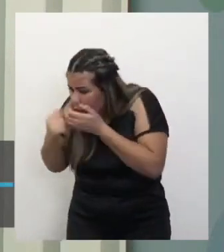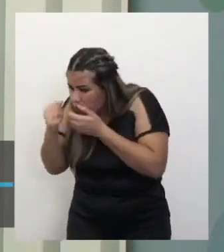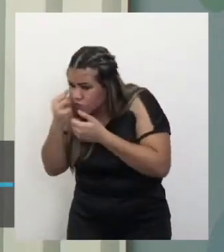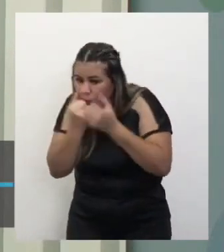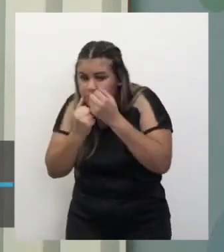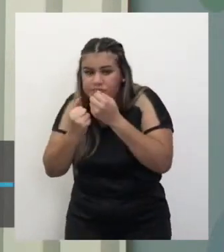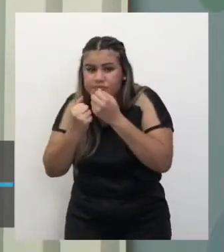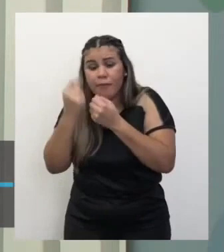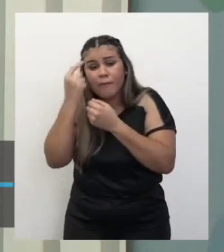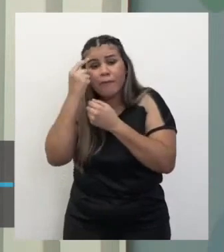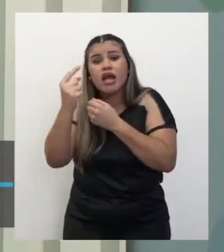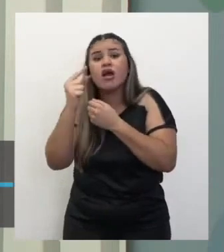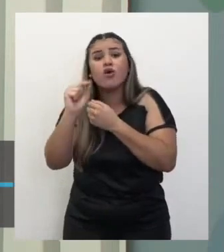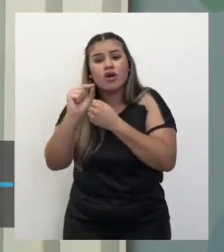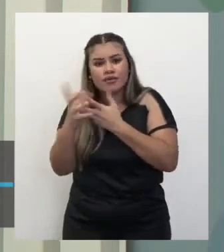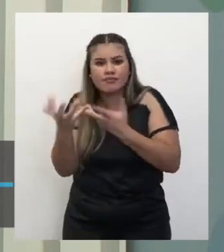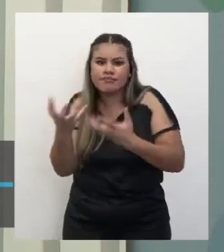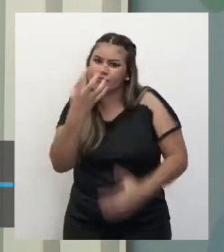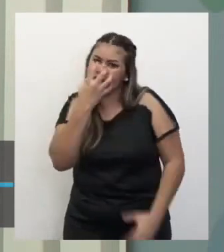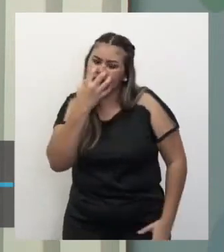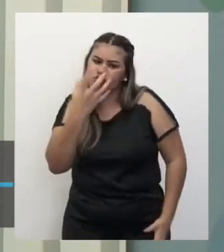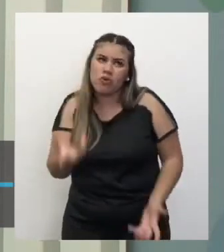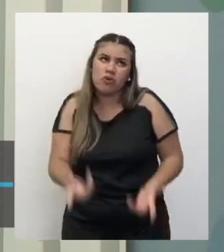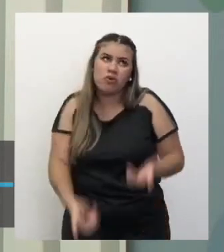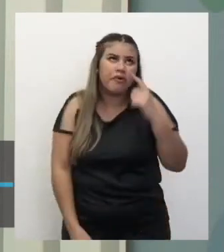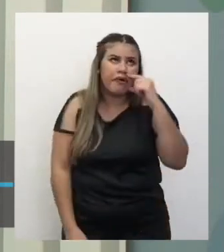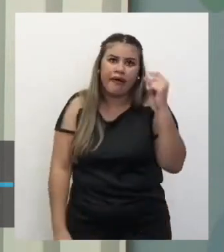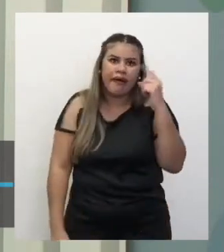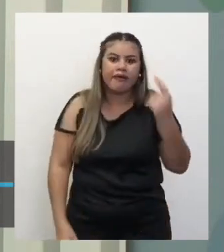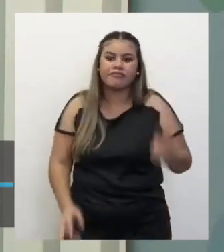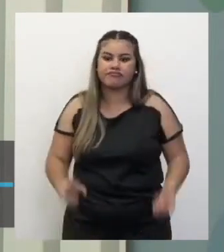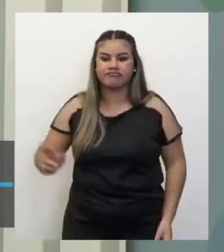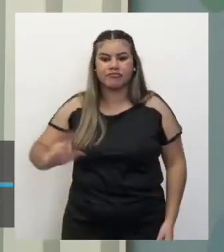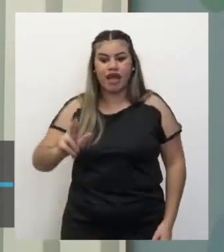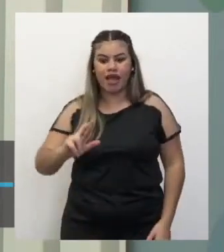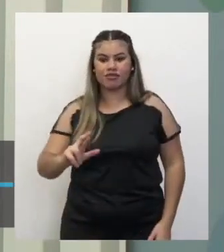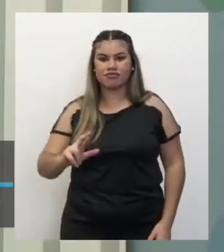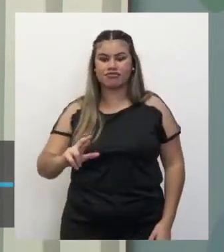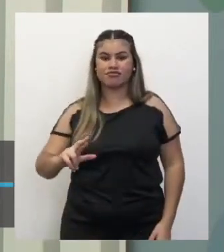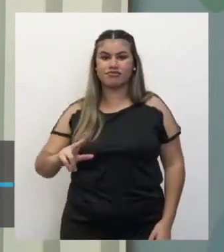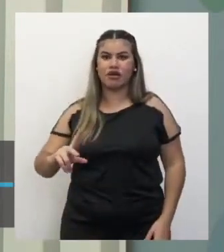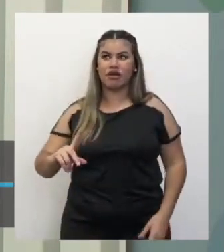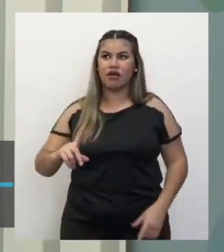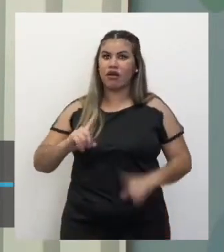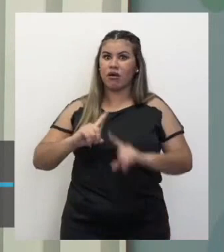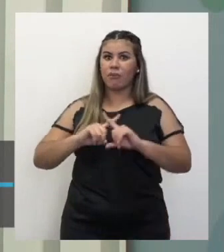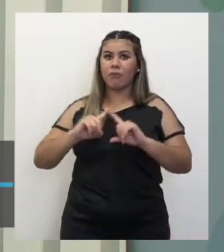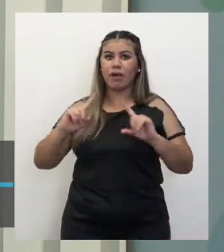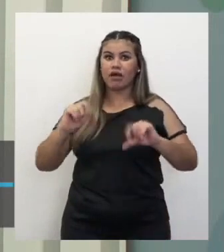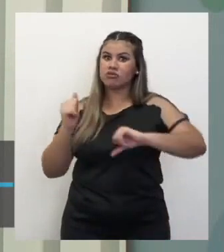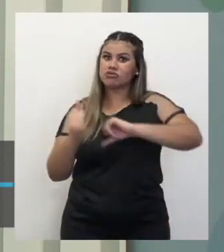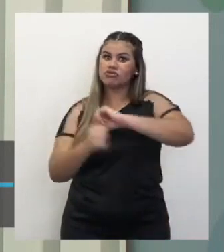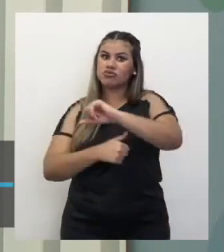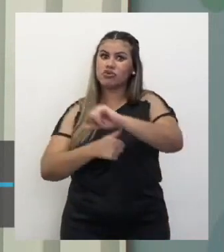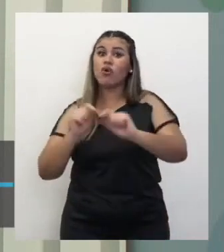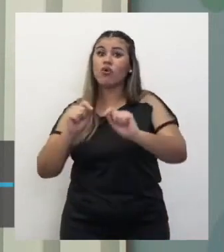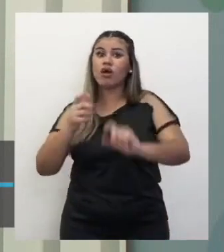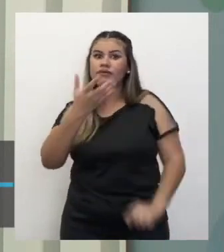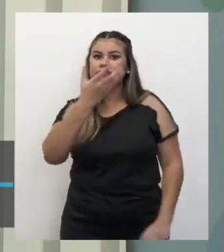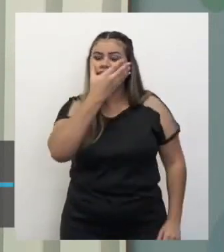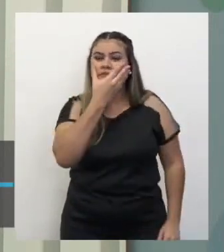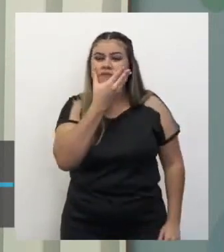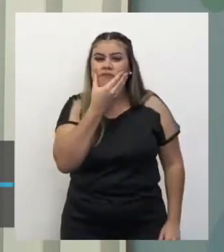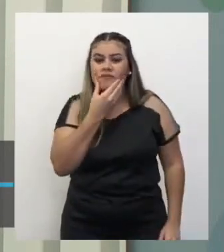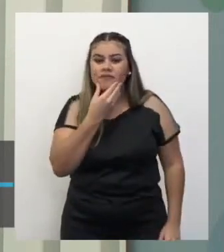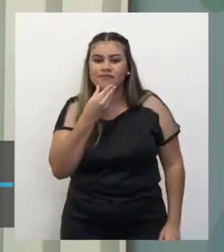sei lá, é um cão, é um gato, era um rato, e a exclamação, a interjeição dele, né? O